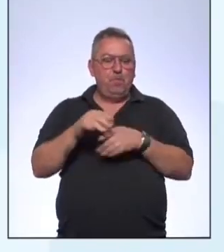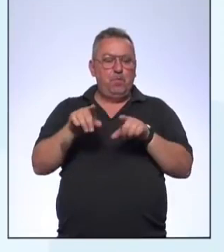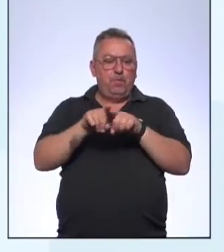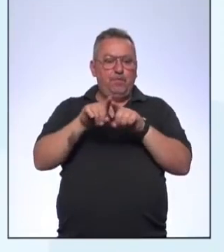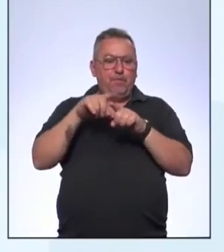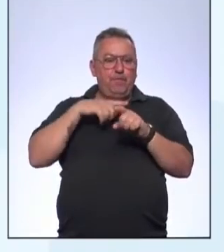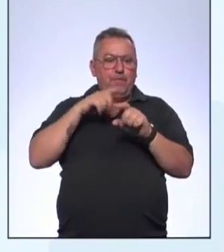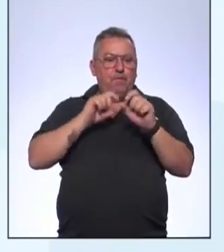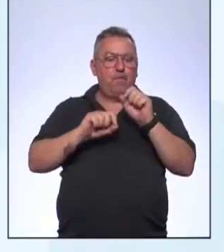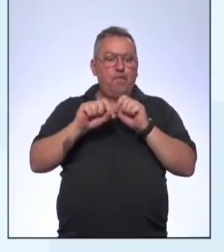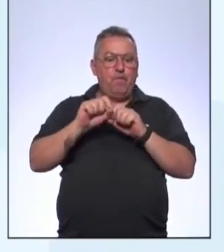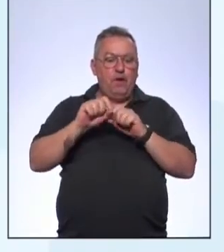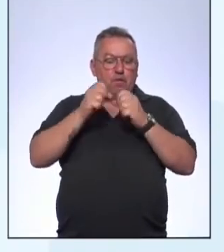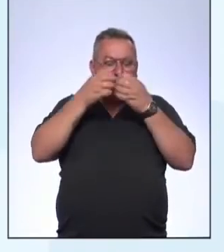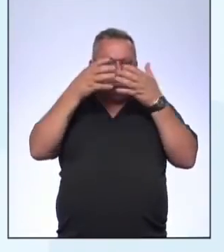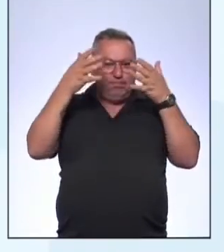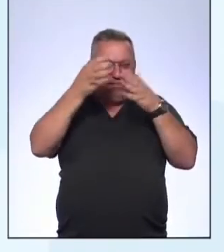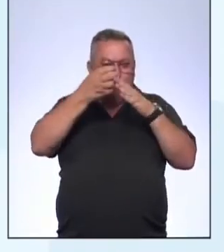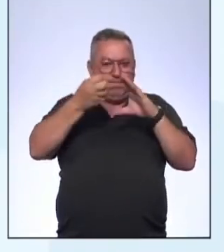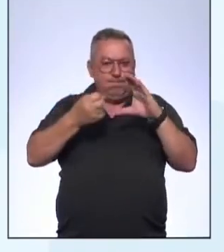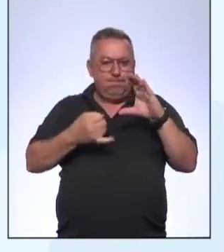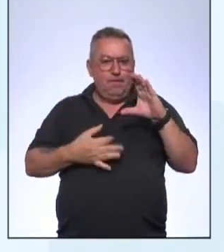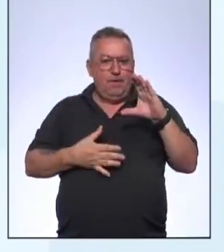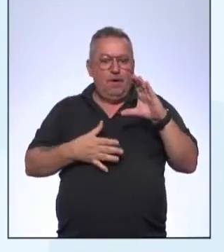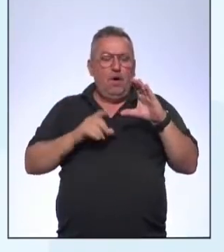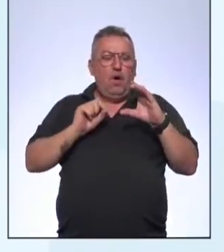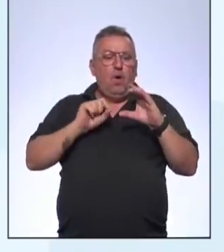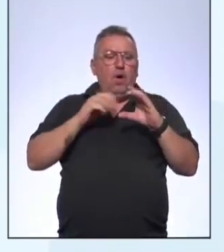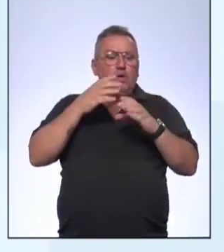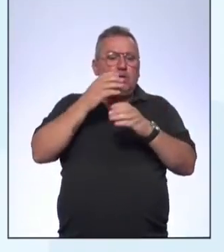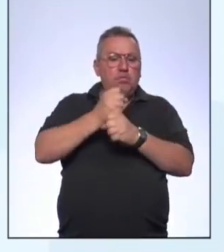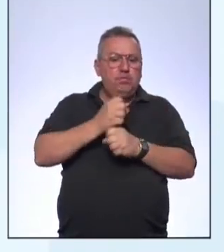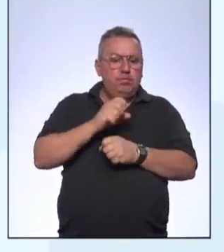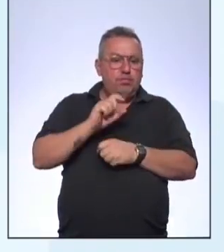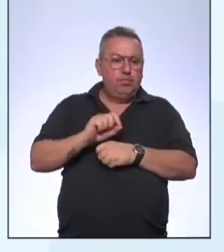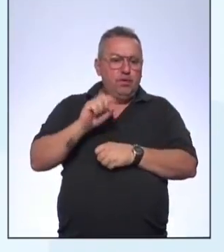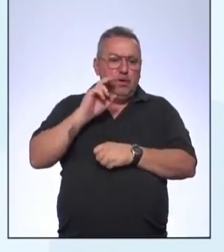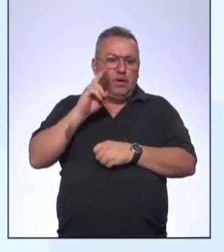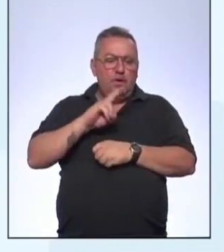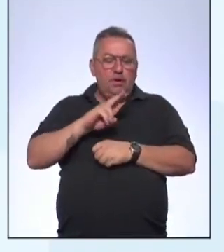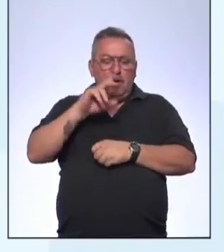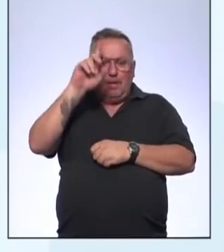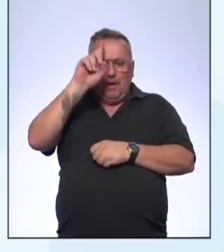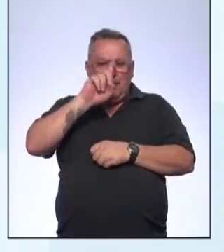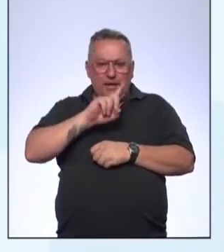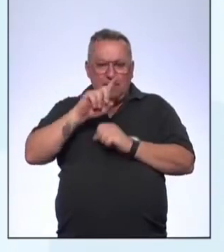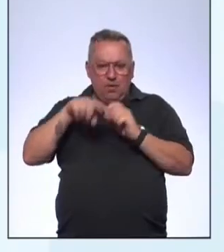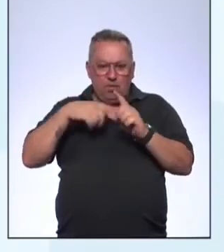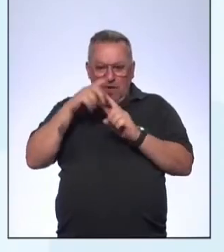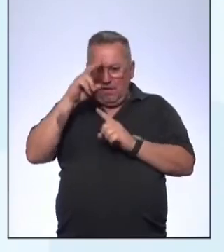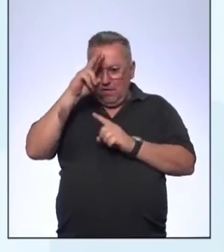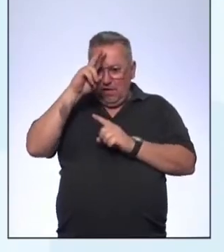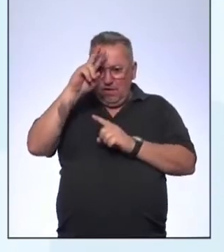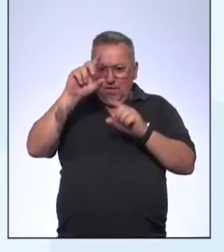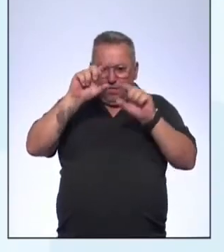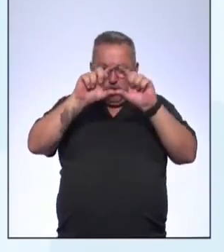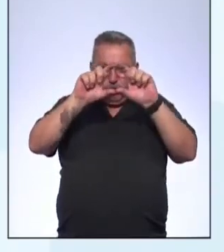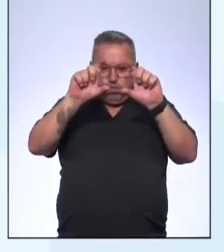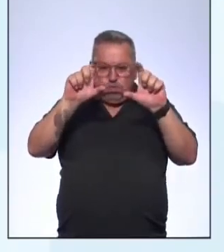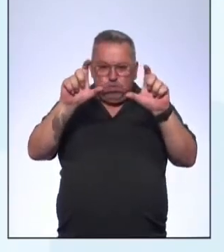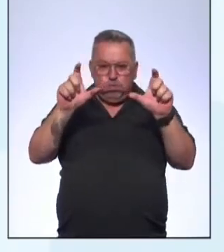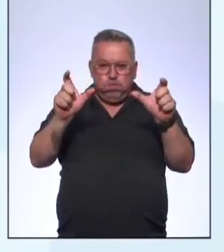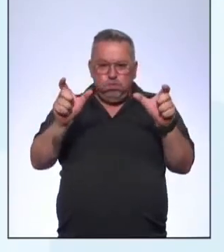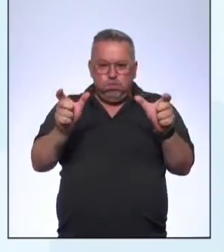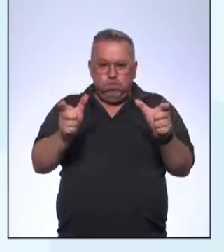tem uma definição clara. O que eu quero calcular aí? Tá vendo esse amarelo aí, mais escuro,